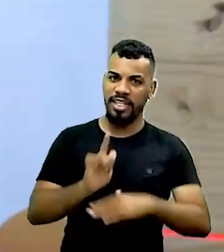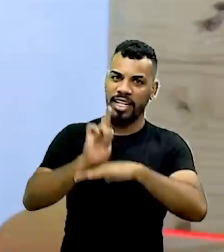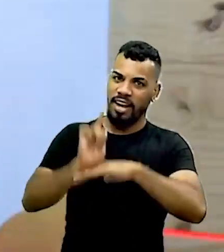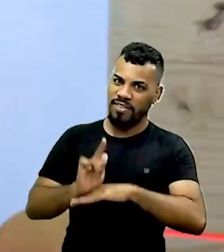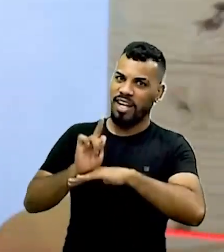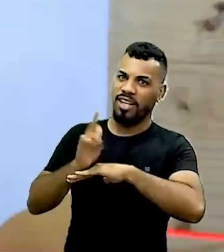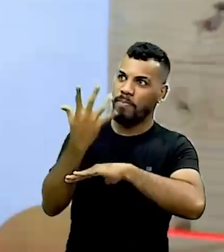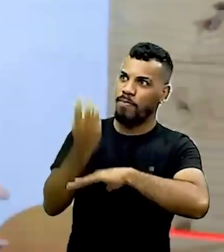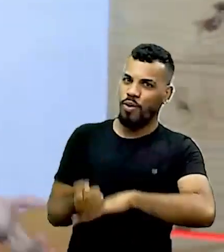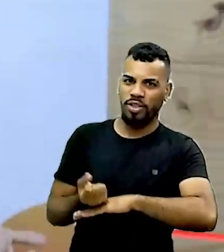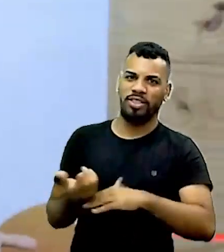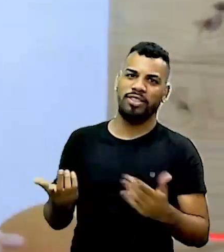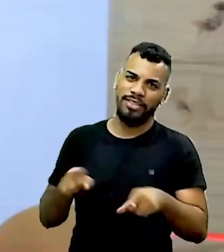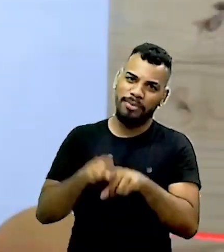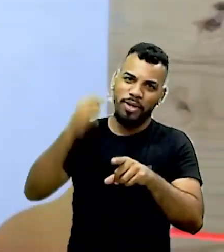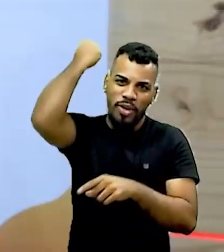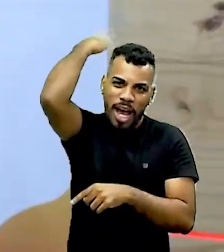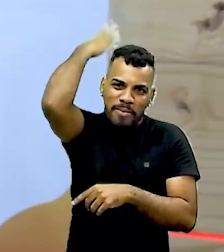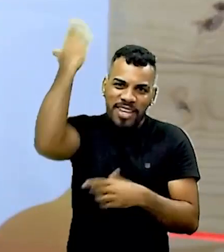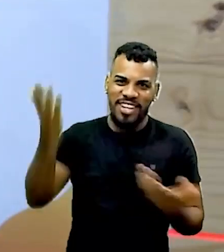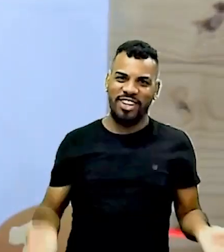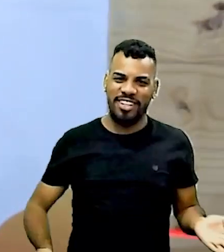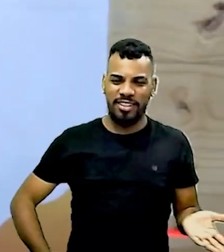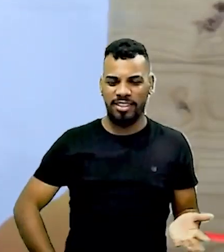as coisas para baixo, principalmente o cabelo e o vestido.